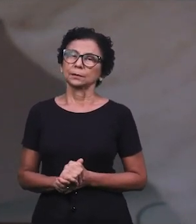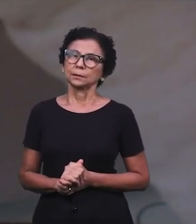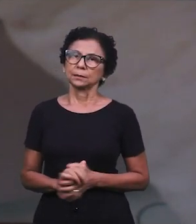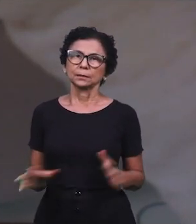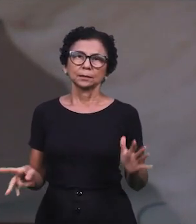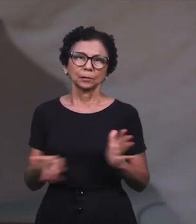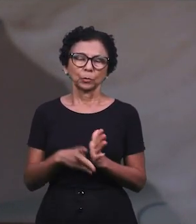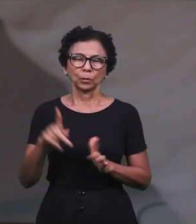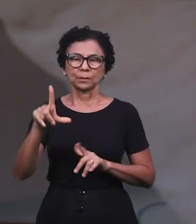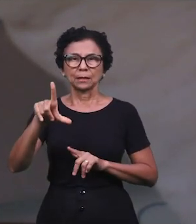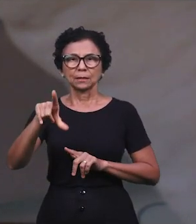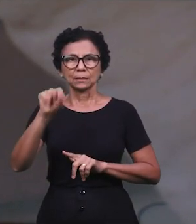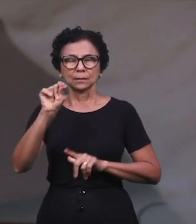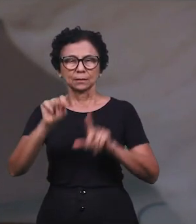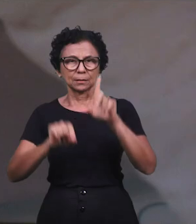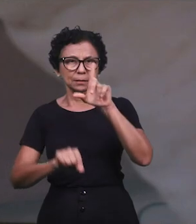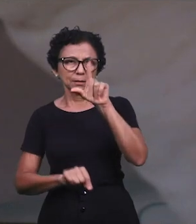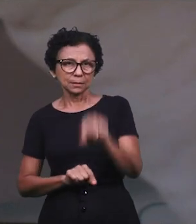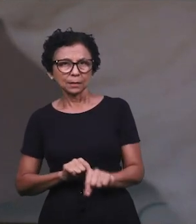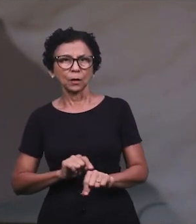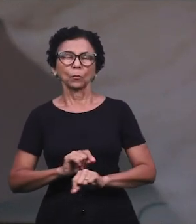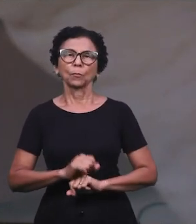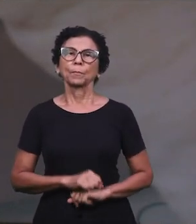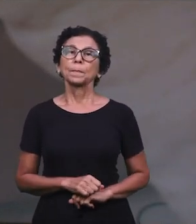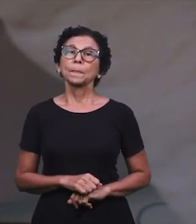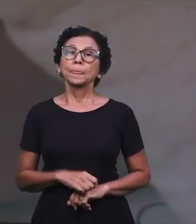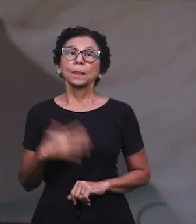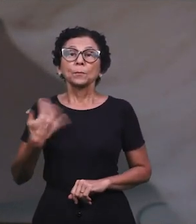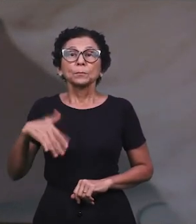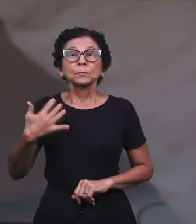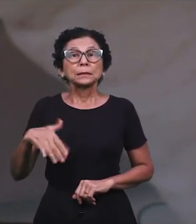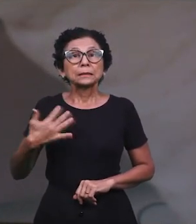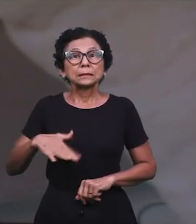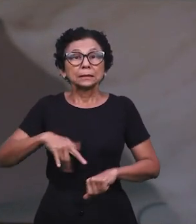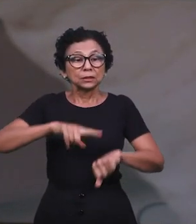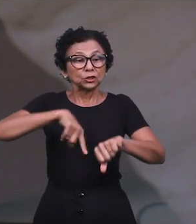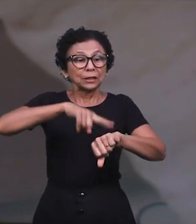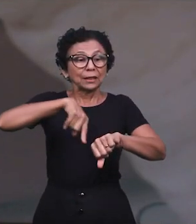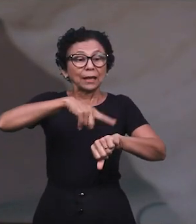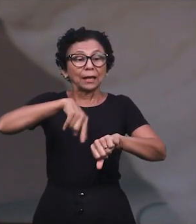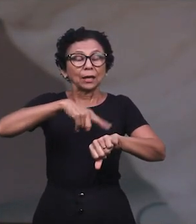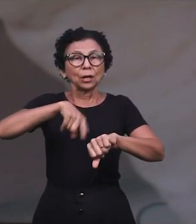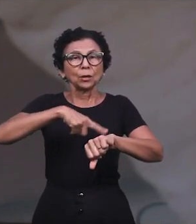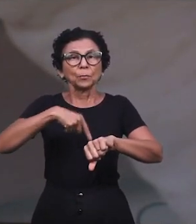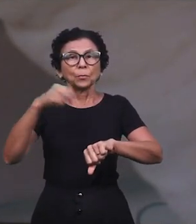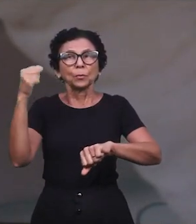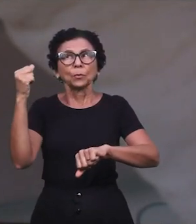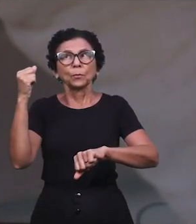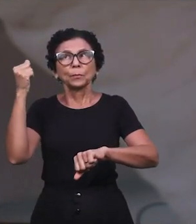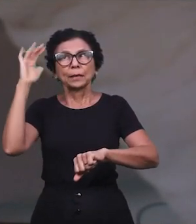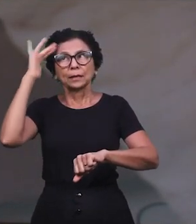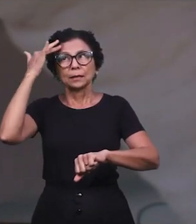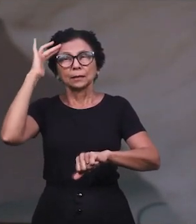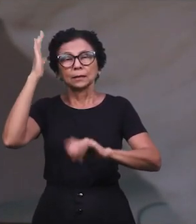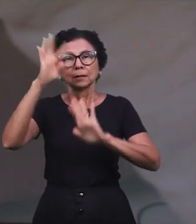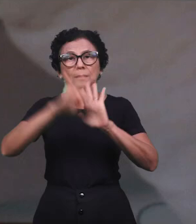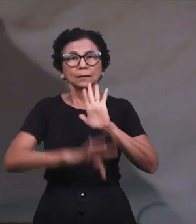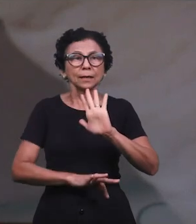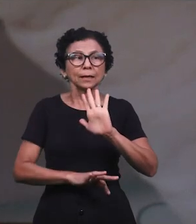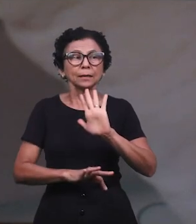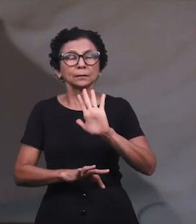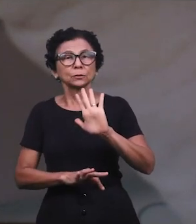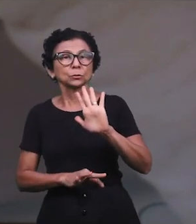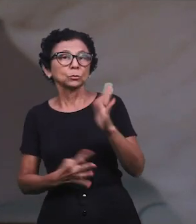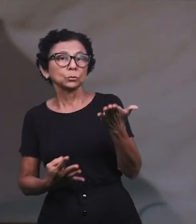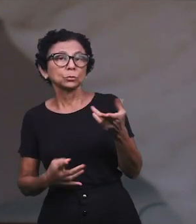seleção, tá ok? Mas é o quê? A gente precisa ganhar velocidade, né? Velocidade para interpretar os textos